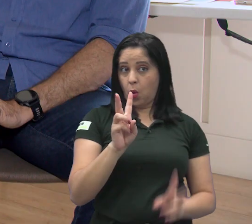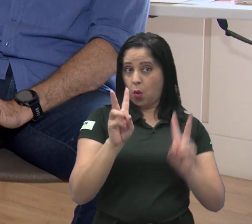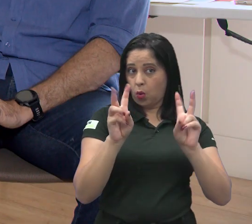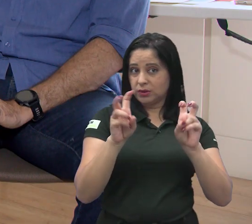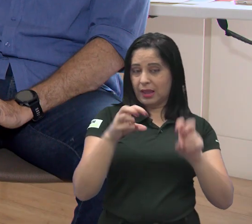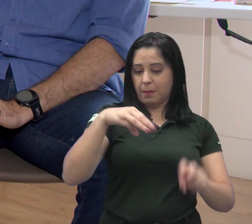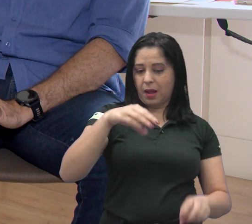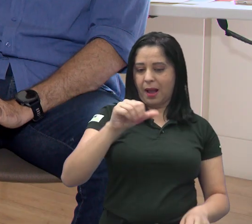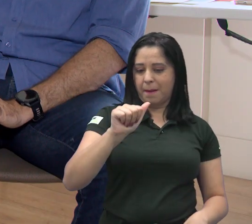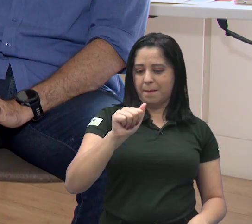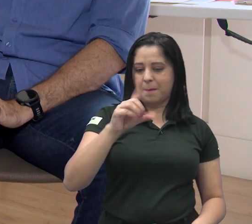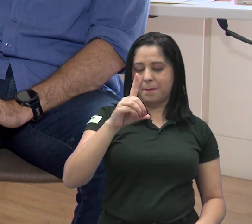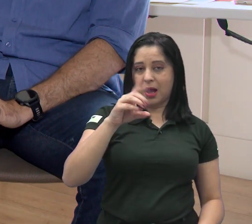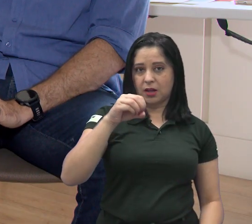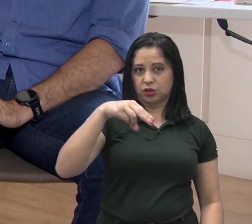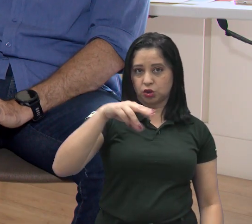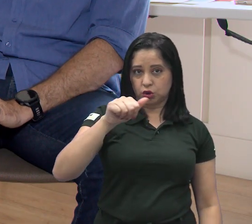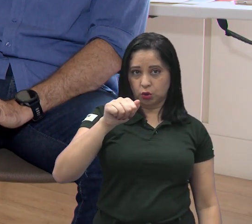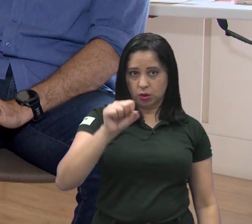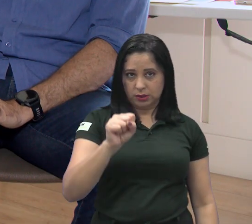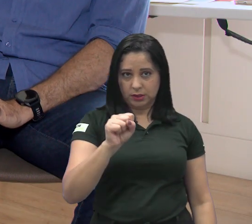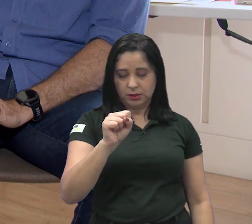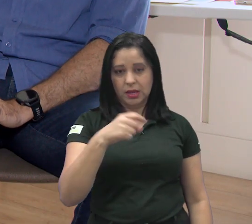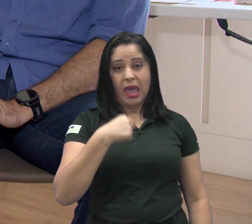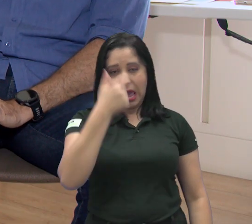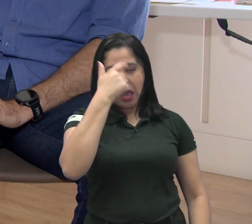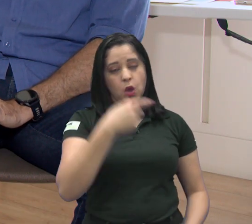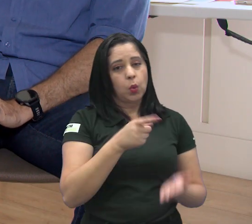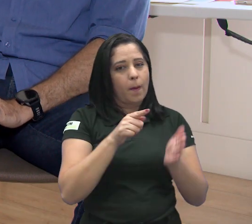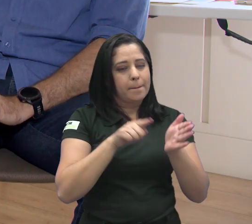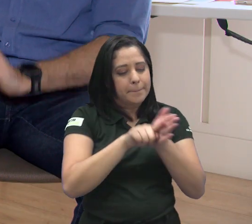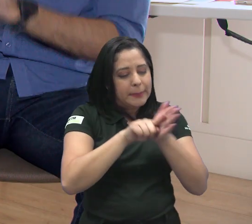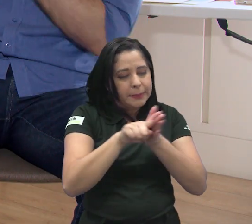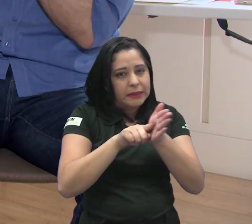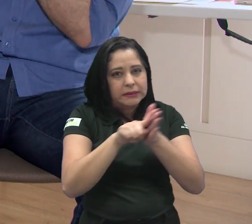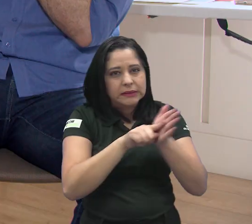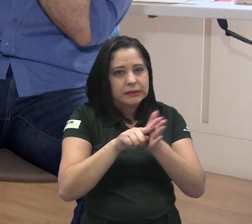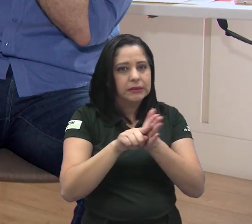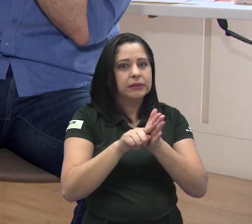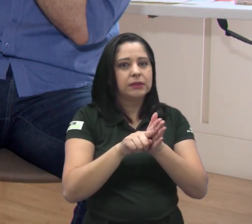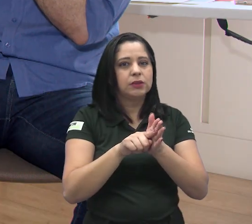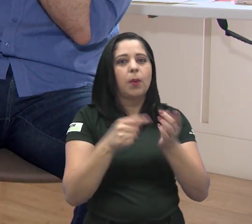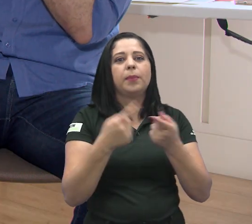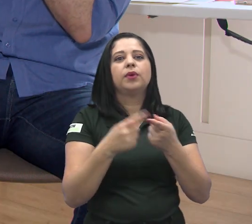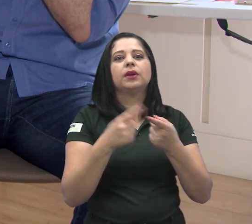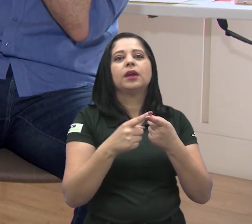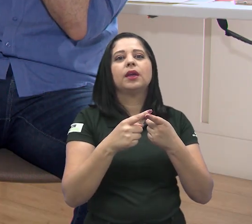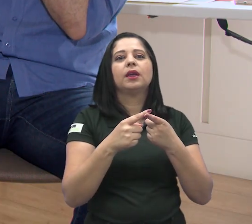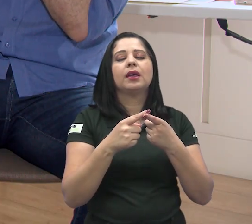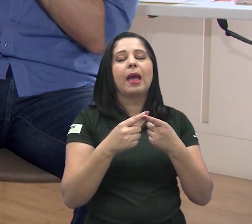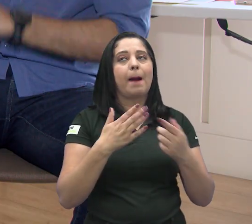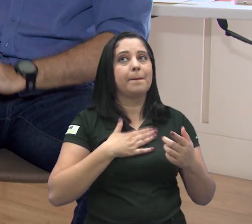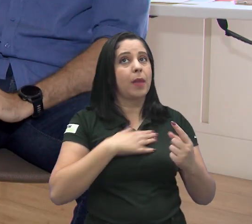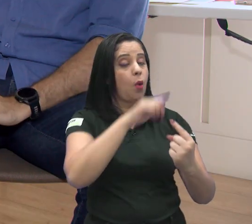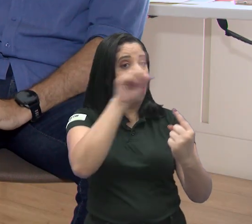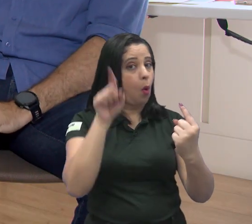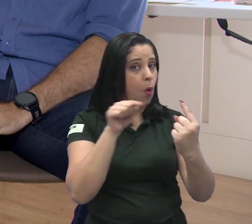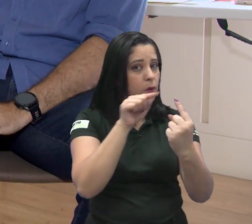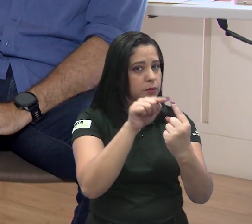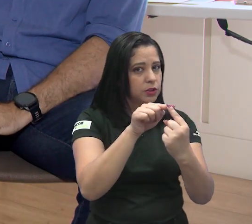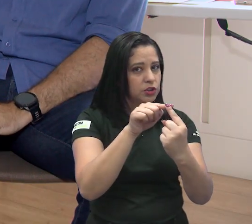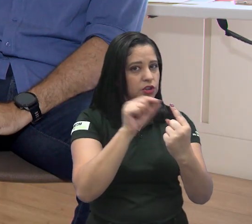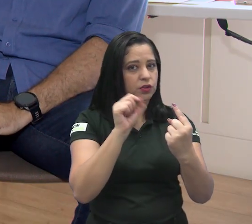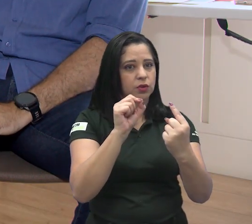Madonas, eu tenho estudado e tenho tentado me enxugar, porque assim, começam a vir várias ideias. Mas a minha intenção